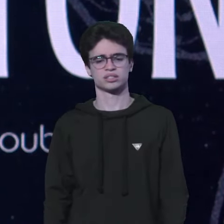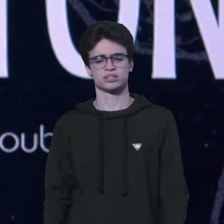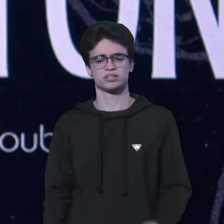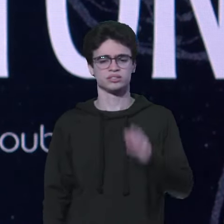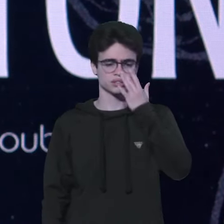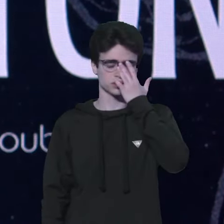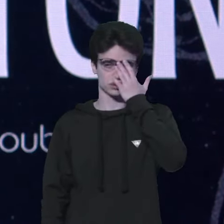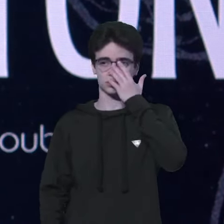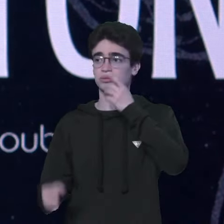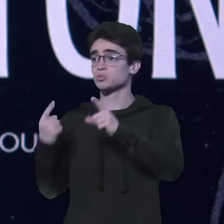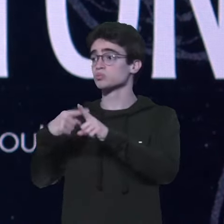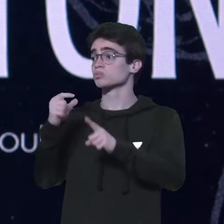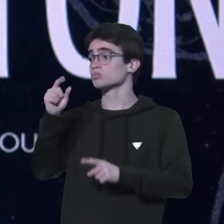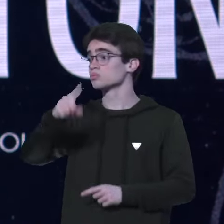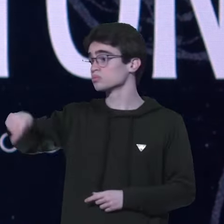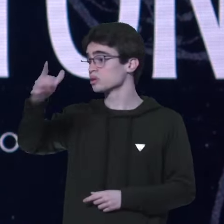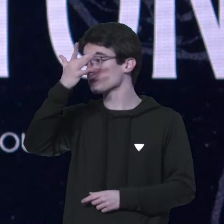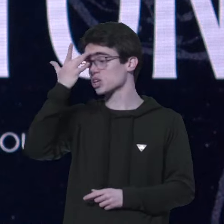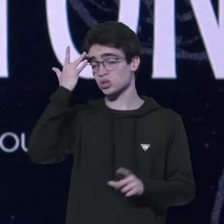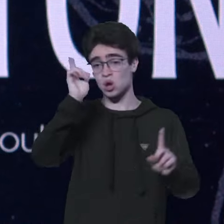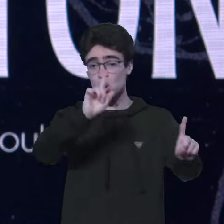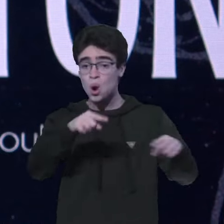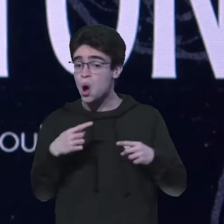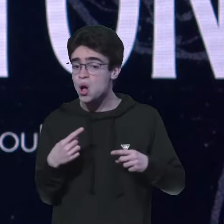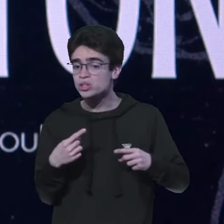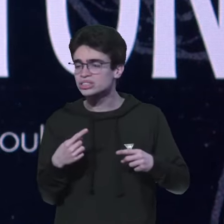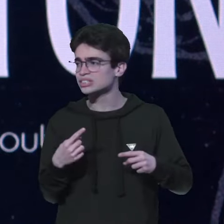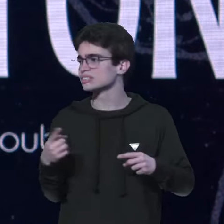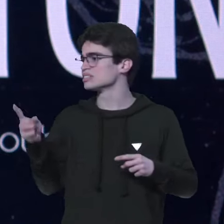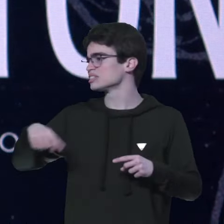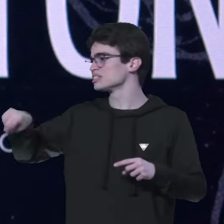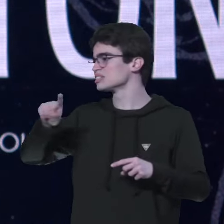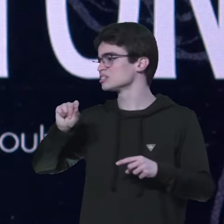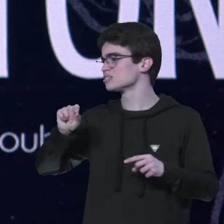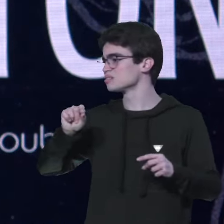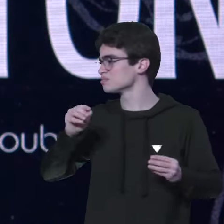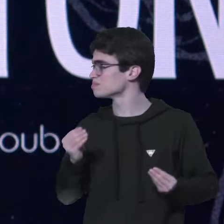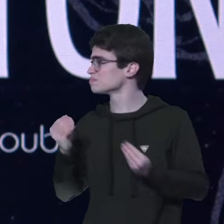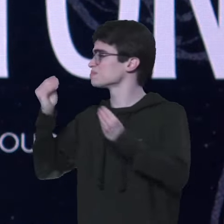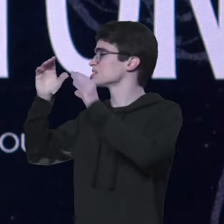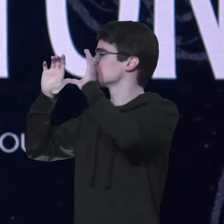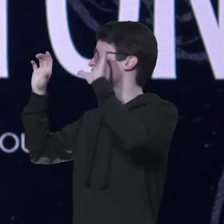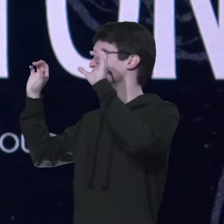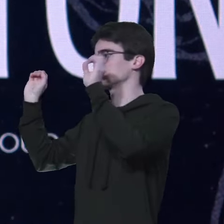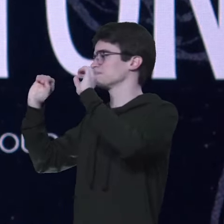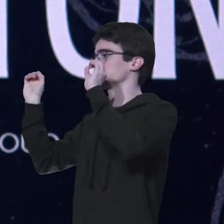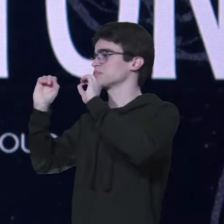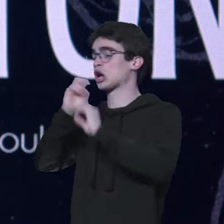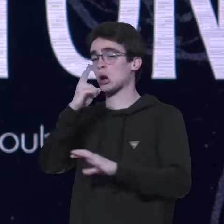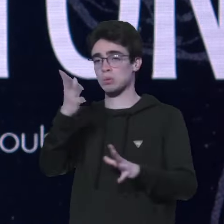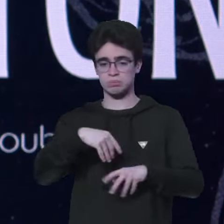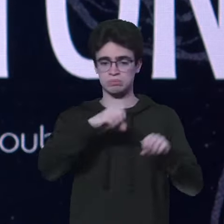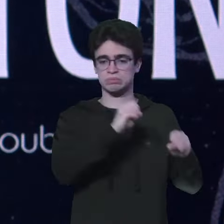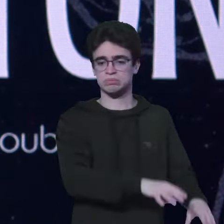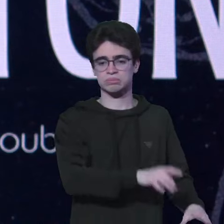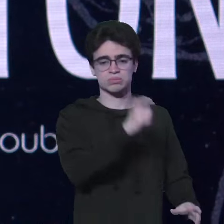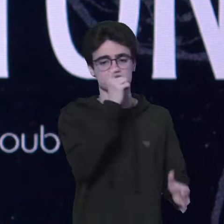Porque as pessoas que nos perseguem, elas não têm poder para nos levar para o céu ou para nos colocar no inferno.